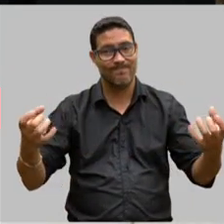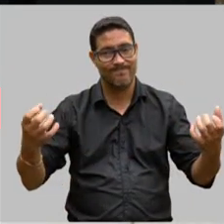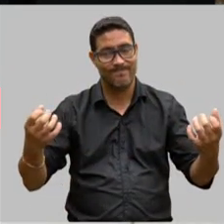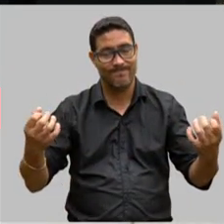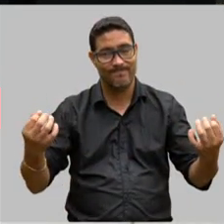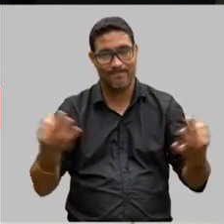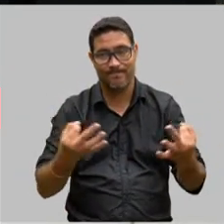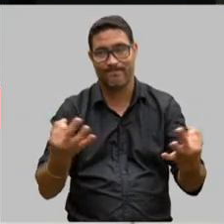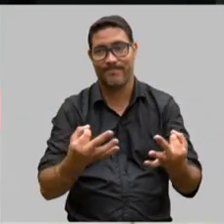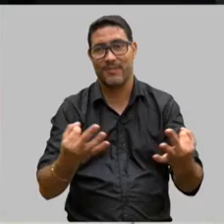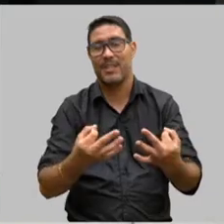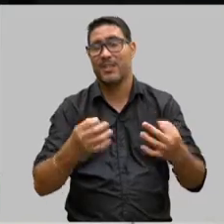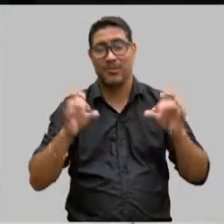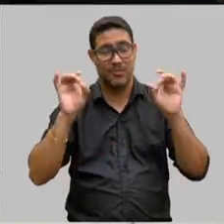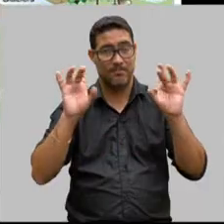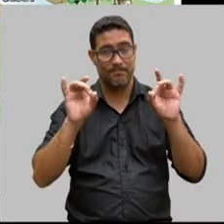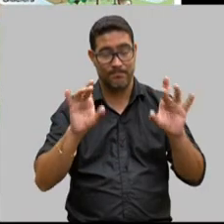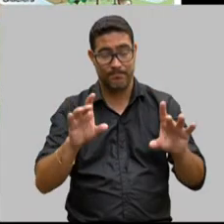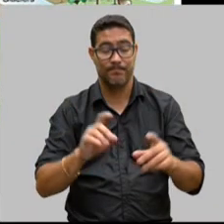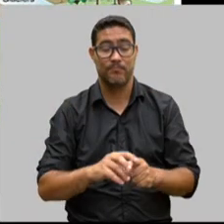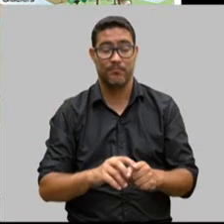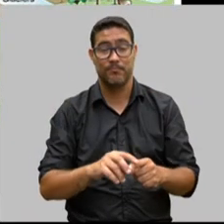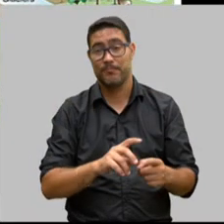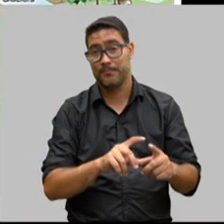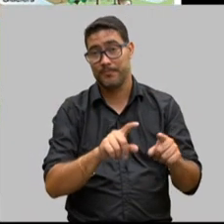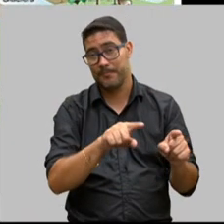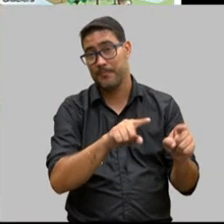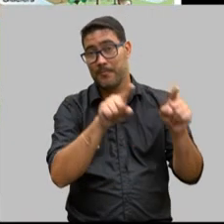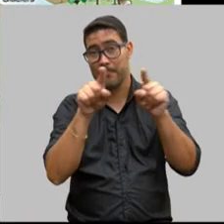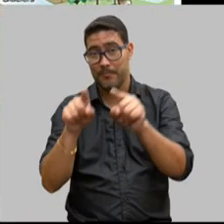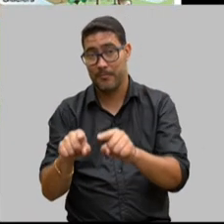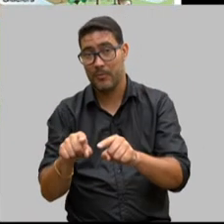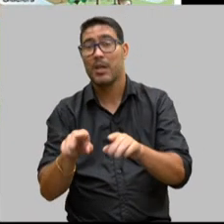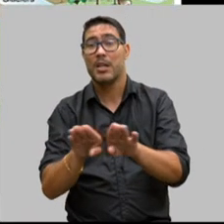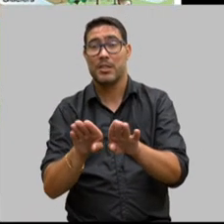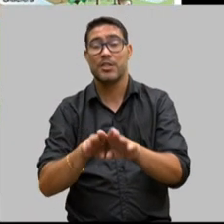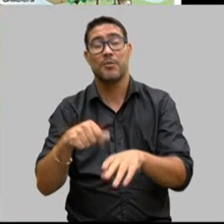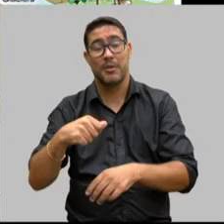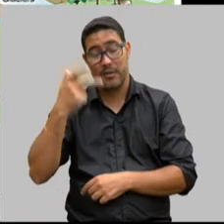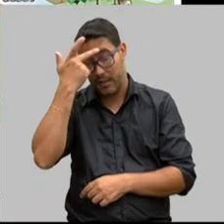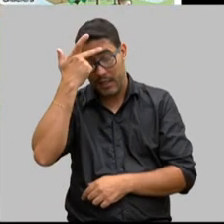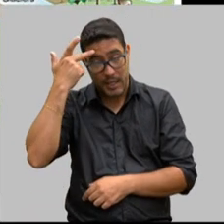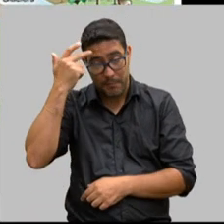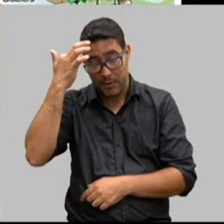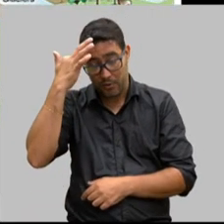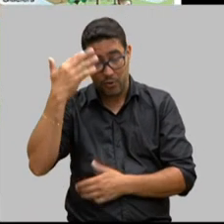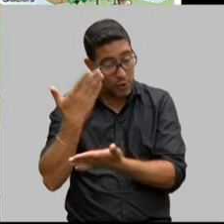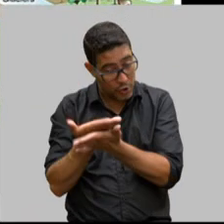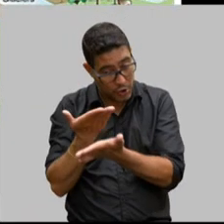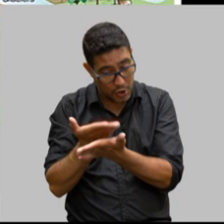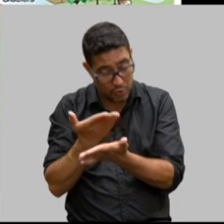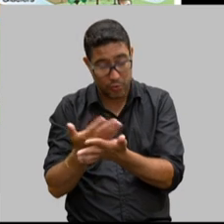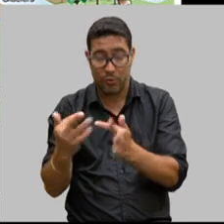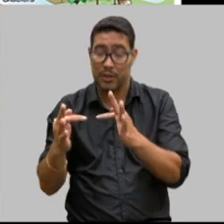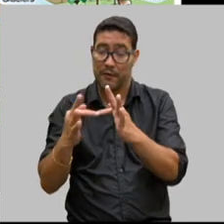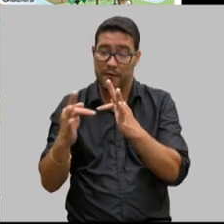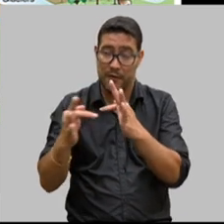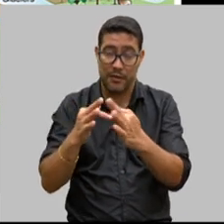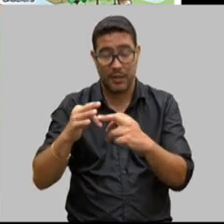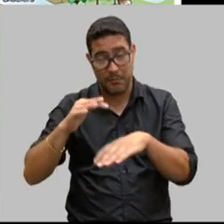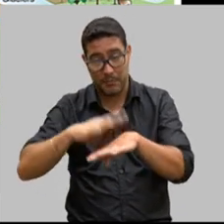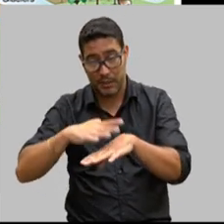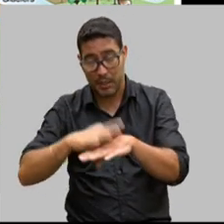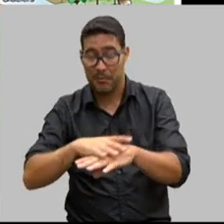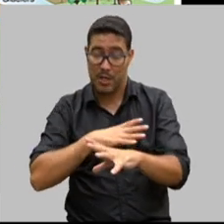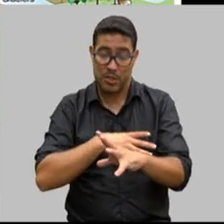temos os computadores. Agora, nós precisamos dos cérebros, pessoas que estudam muita física, matemática, computação